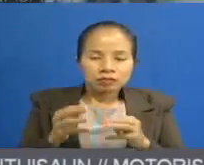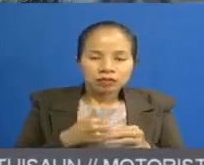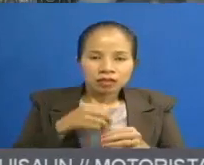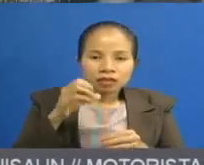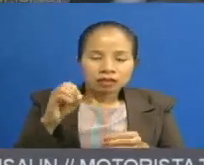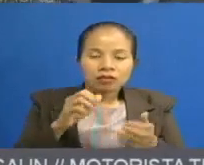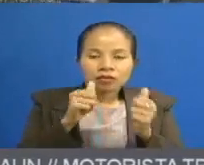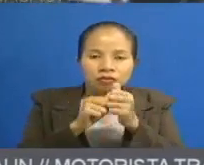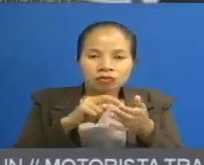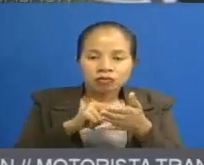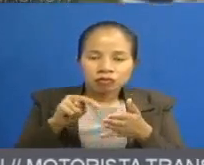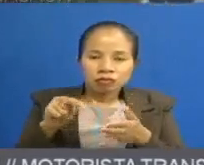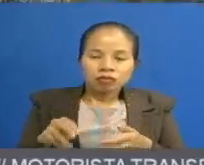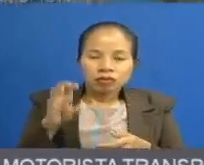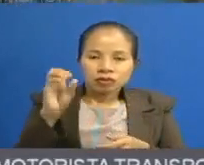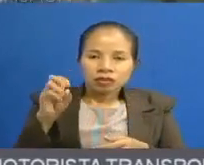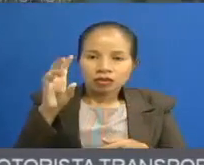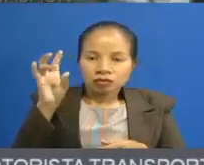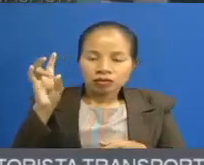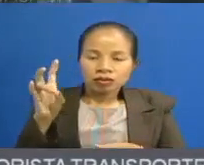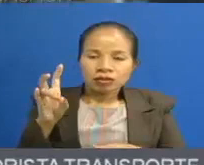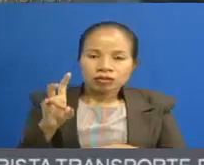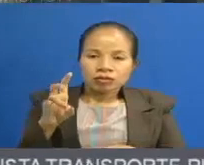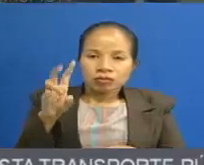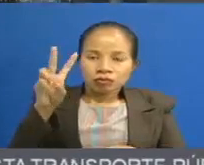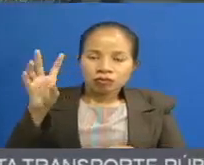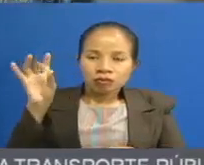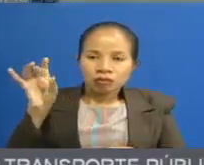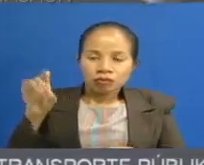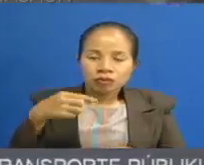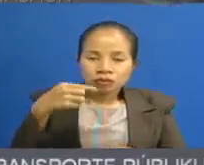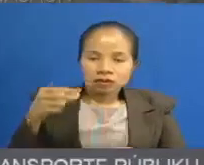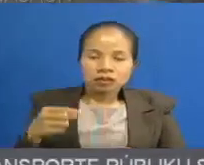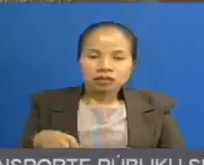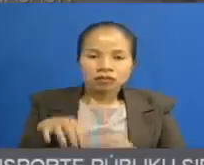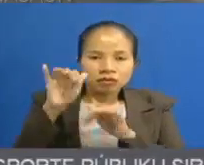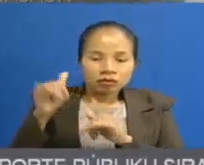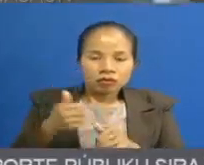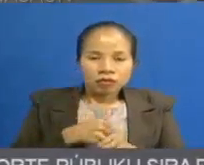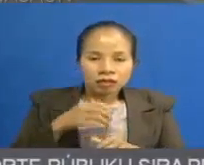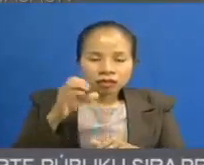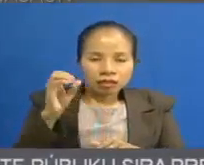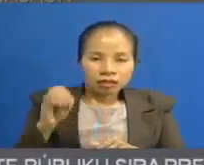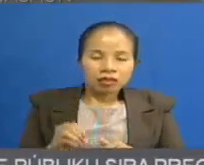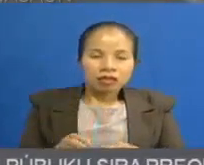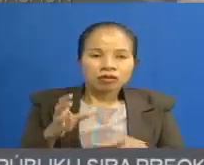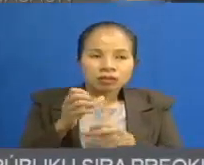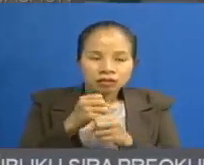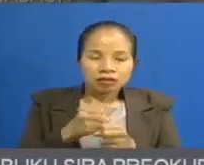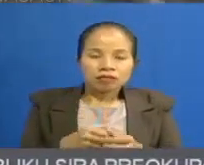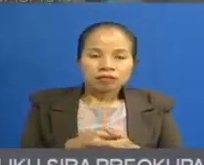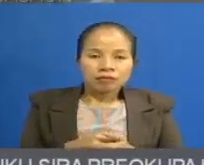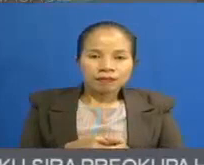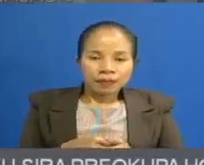ho sapa matrícula mamuk hitu traço rua walualu jige ho de tomai ainaru vila nebesimu ho